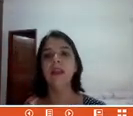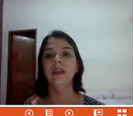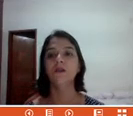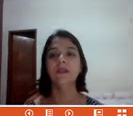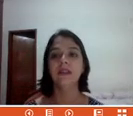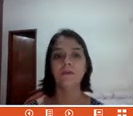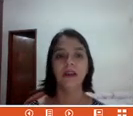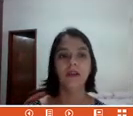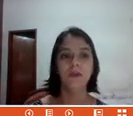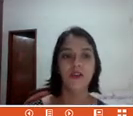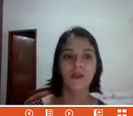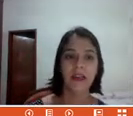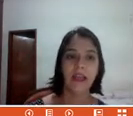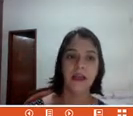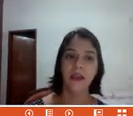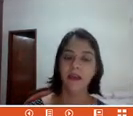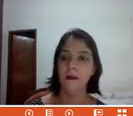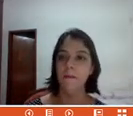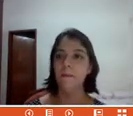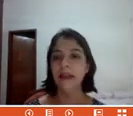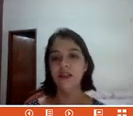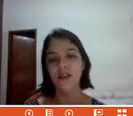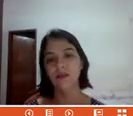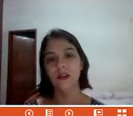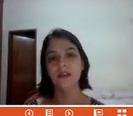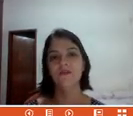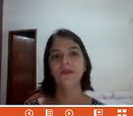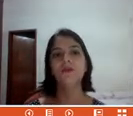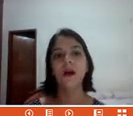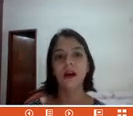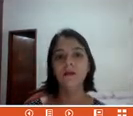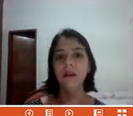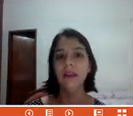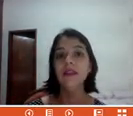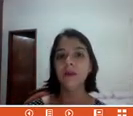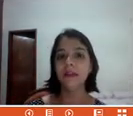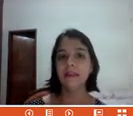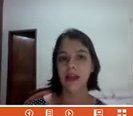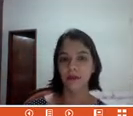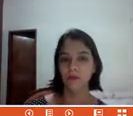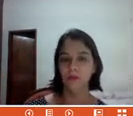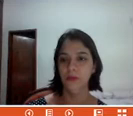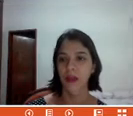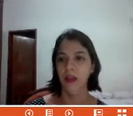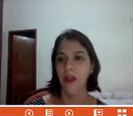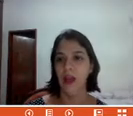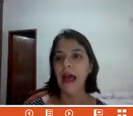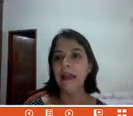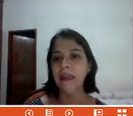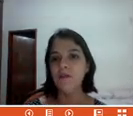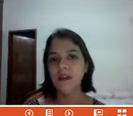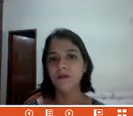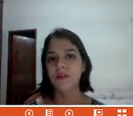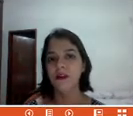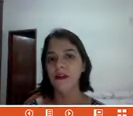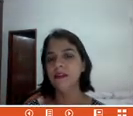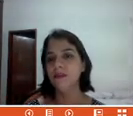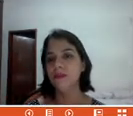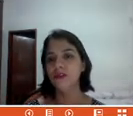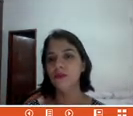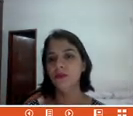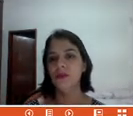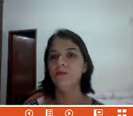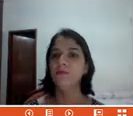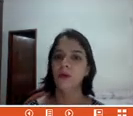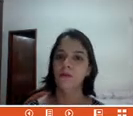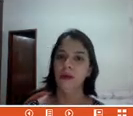né? Em que o sistema linguístico ele é mais de natureza visual e espacial. A Libras, pessoal, ela tem